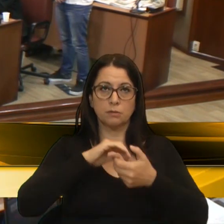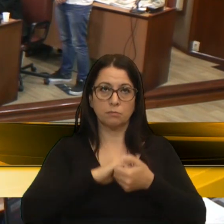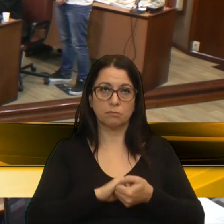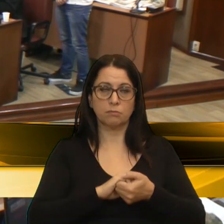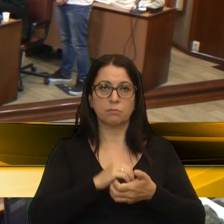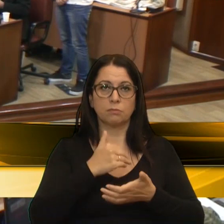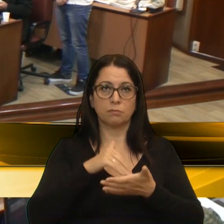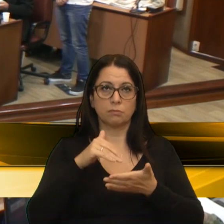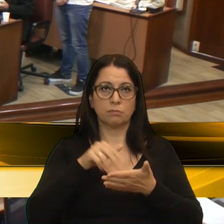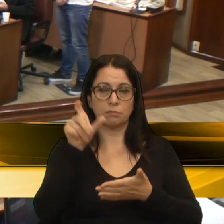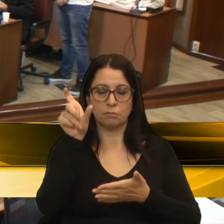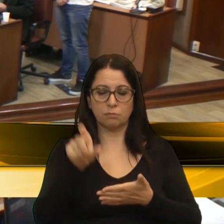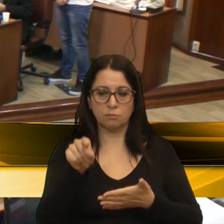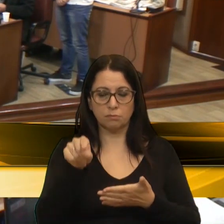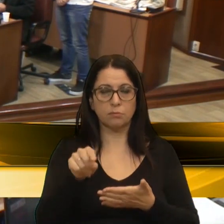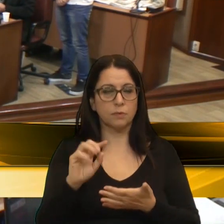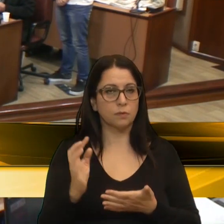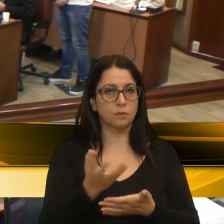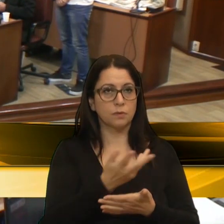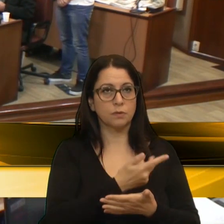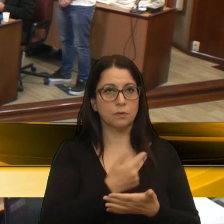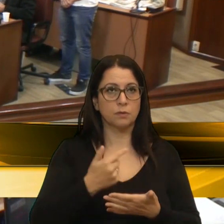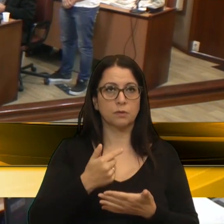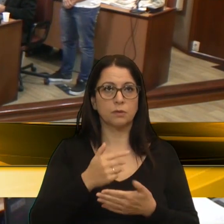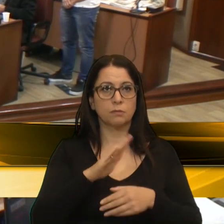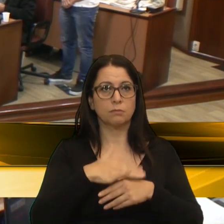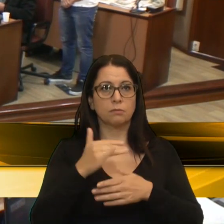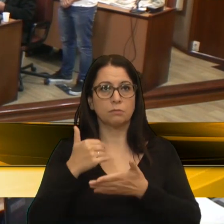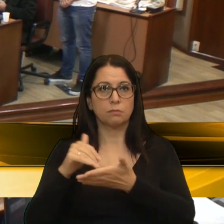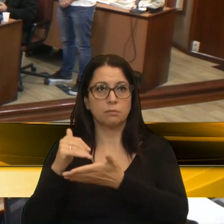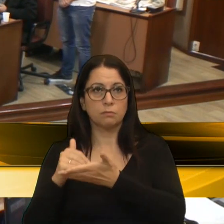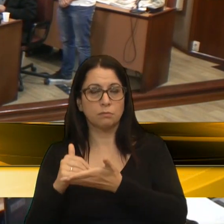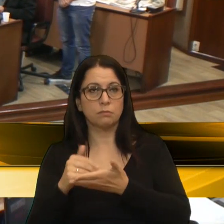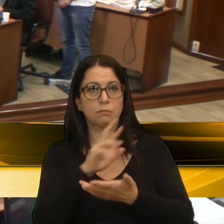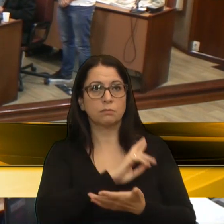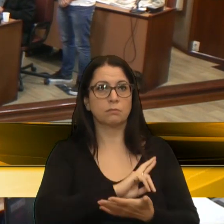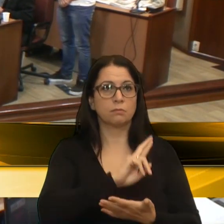ao secretário Mondadori e a todos os demais secretários e